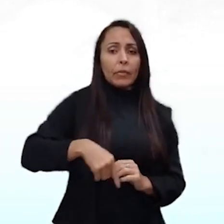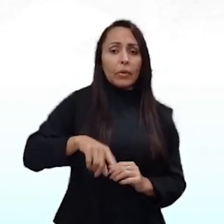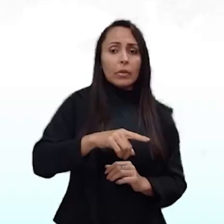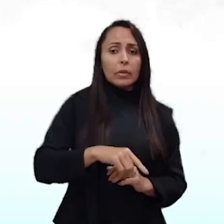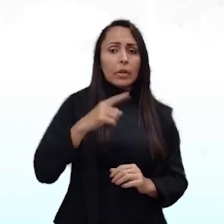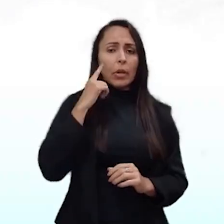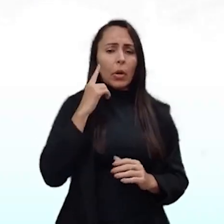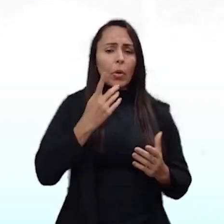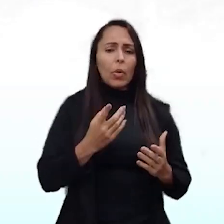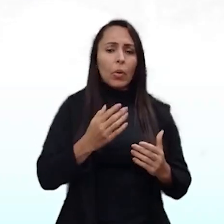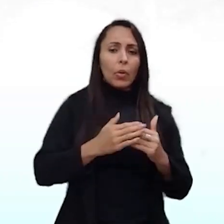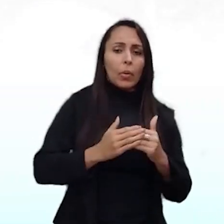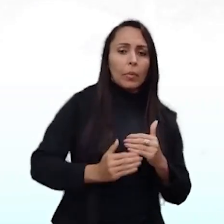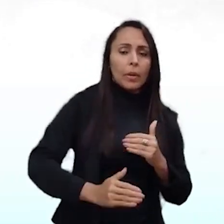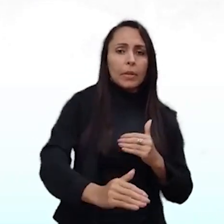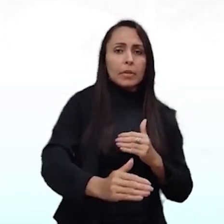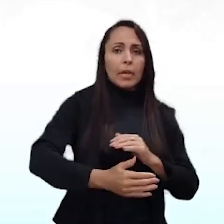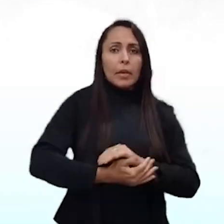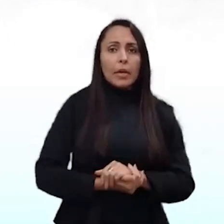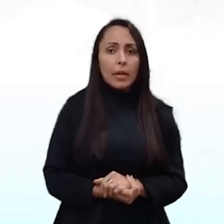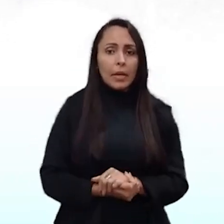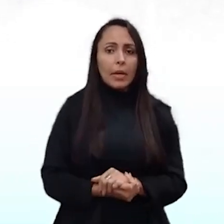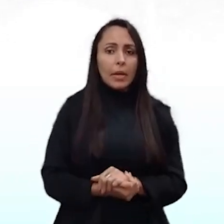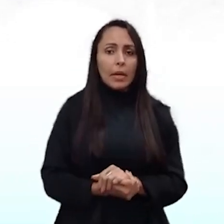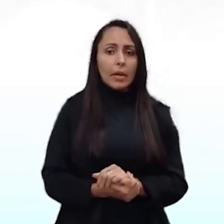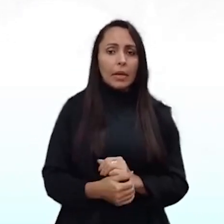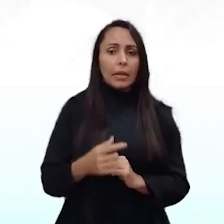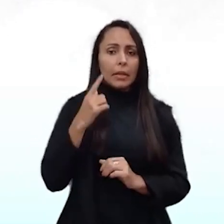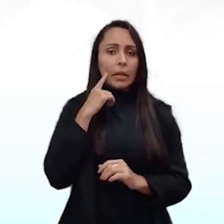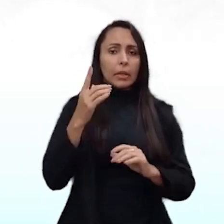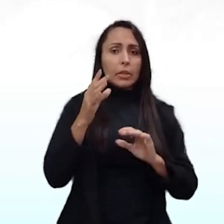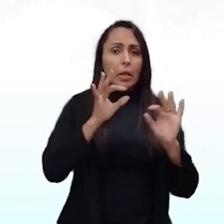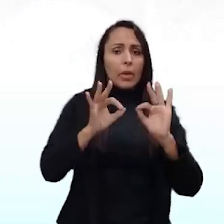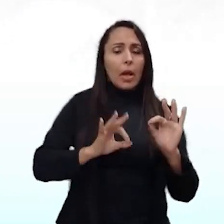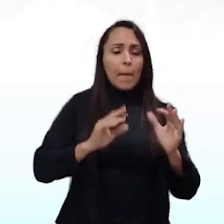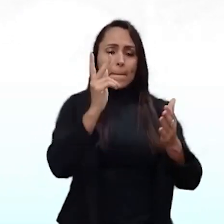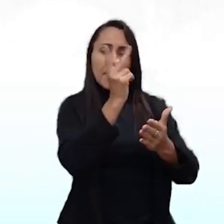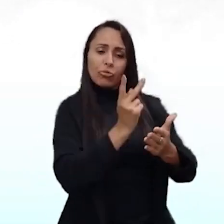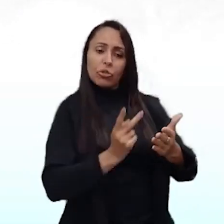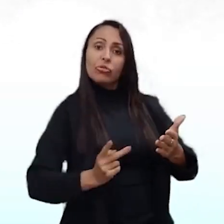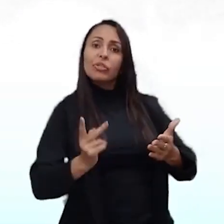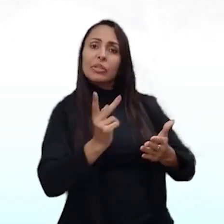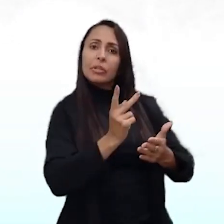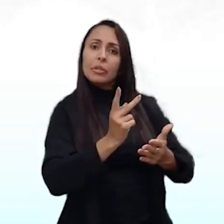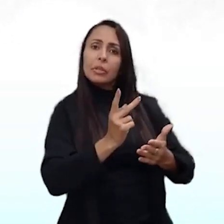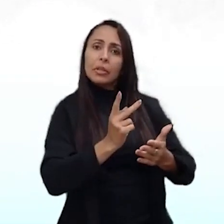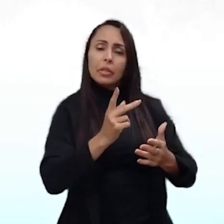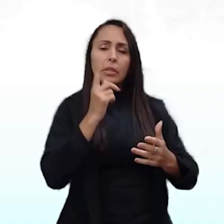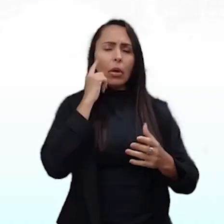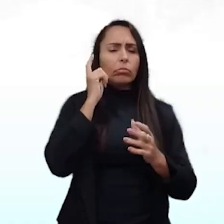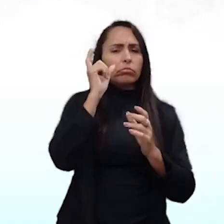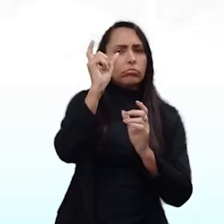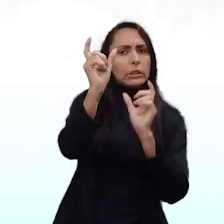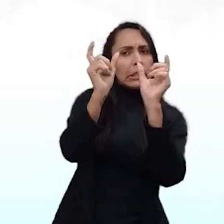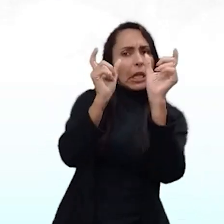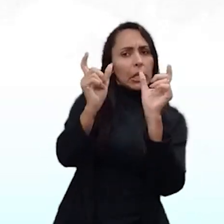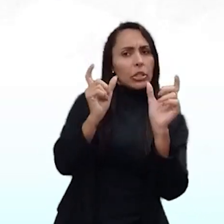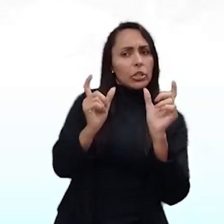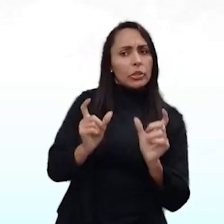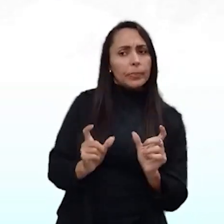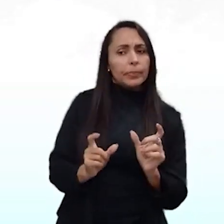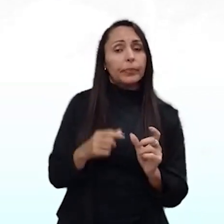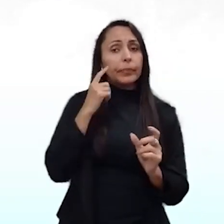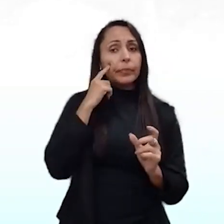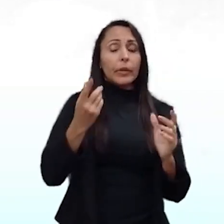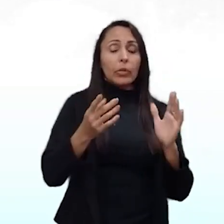ou então gesticula, apresenta imagens, sinais. Então o